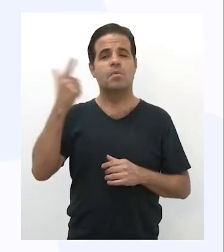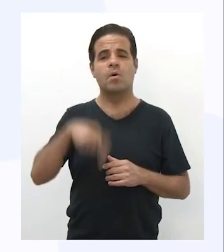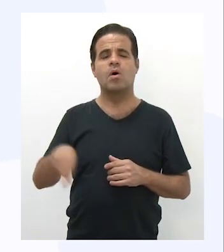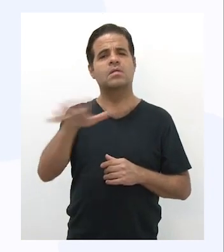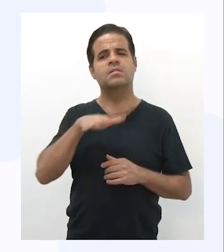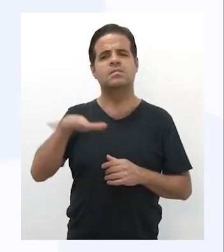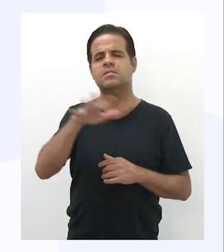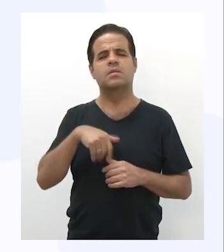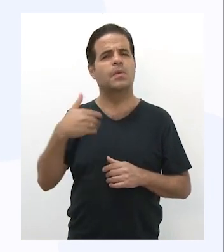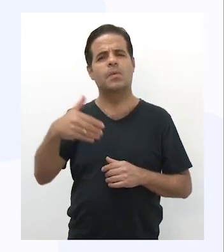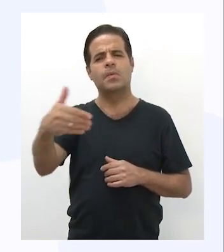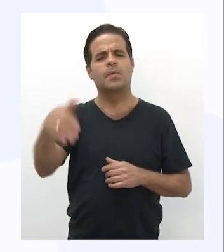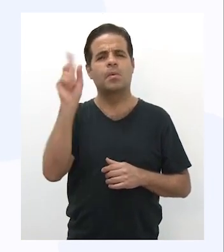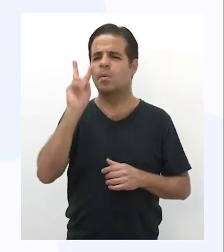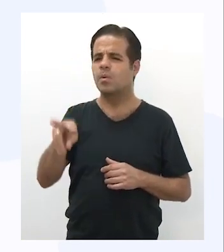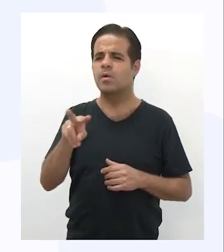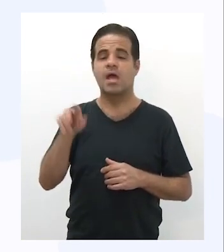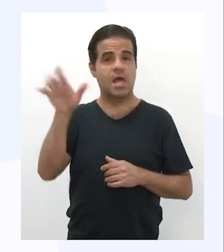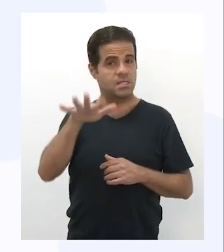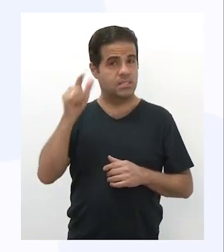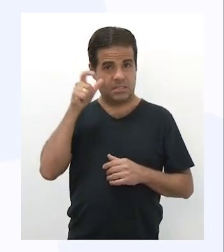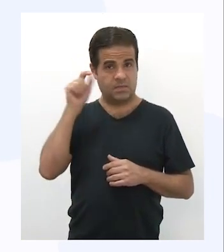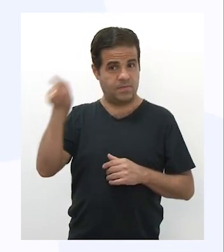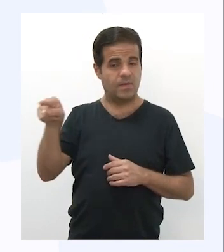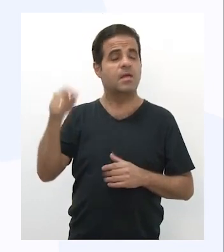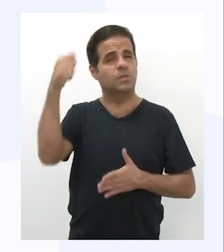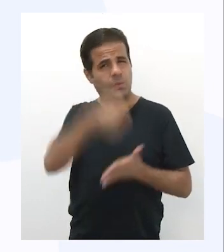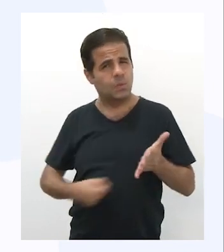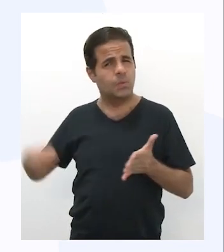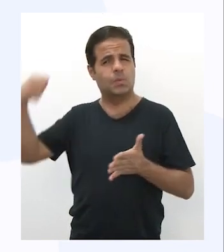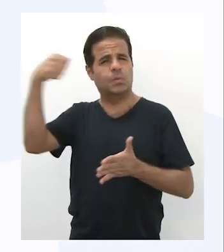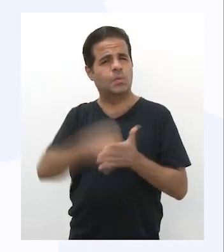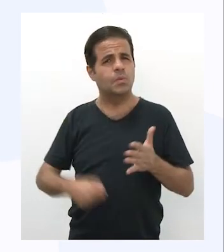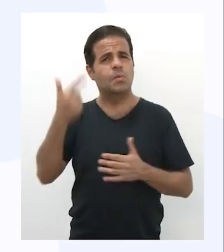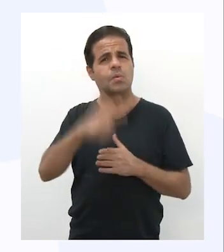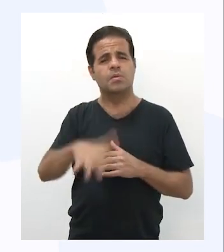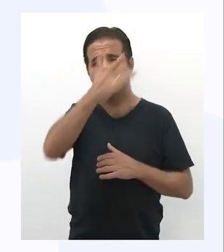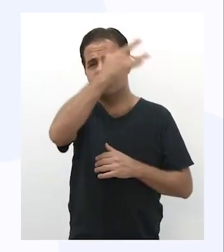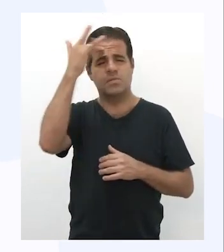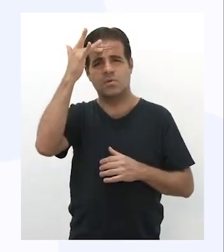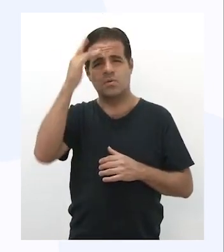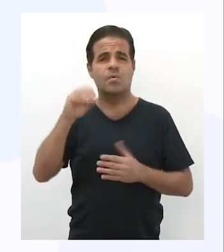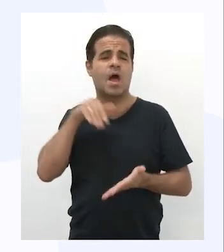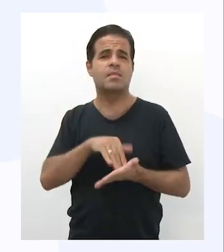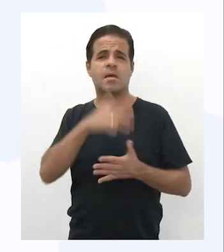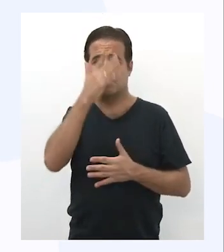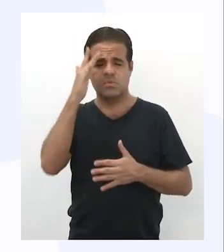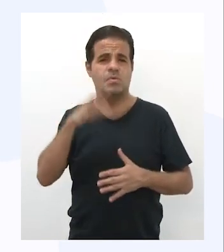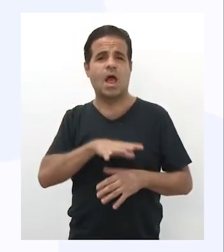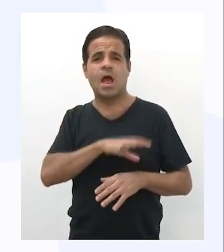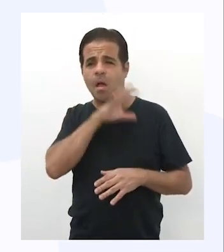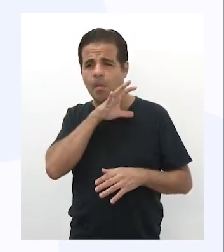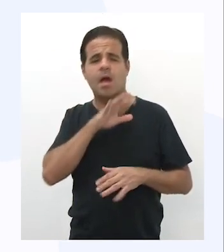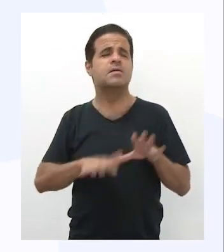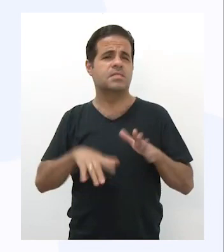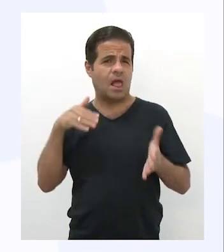de gladiadores. Essa cena aqui, eles lutavam com outras pessoas ou até mesmo com animais, às vezes